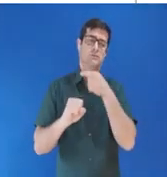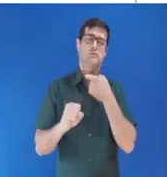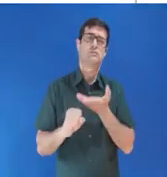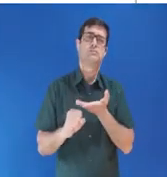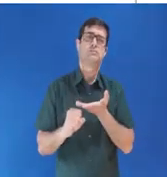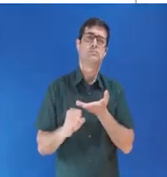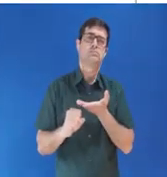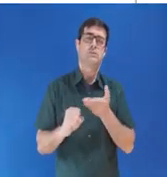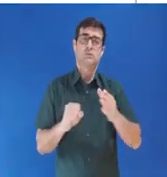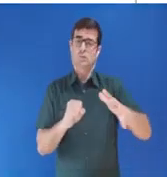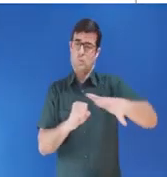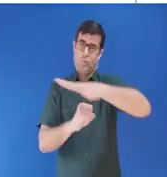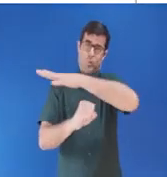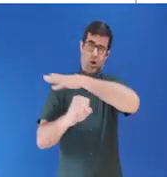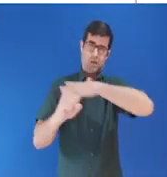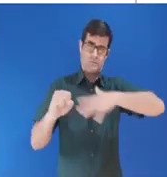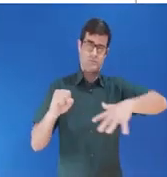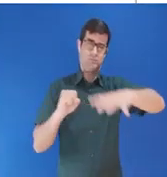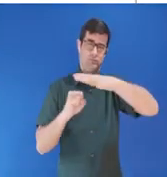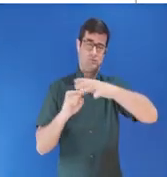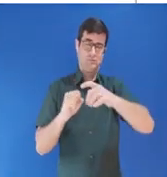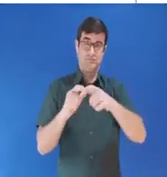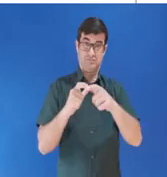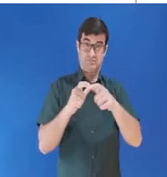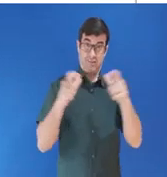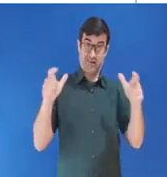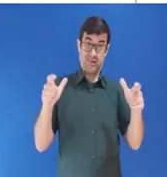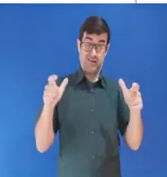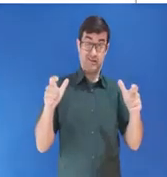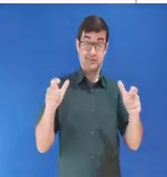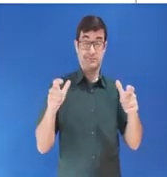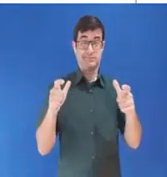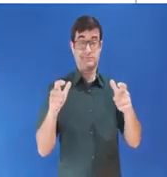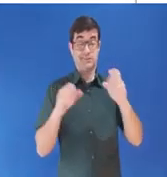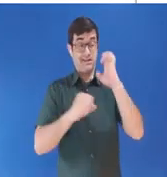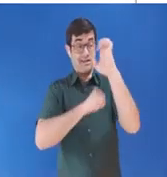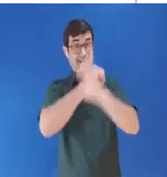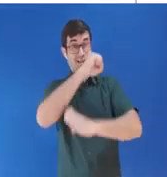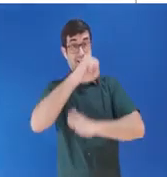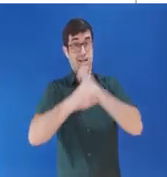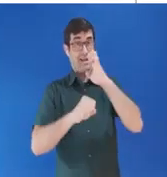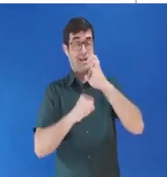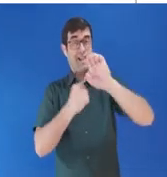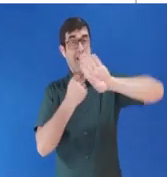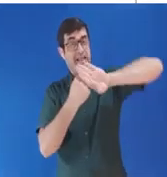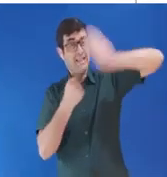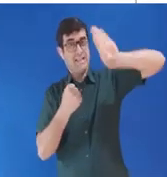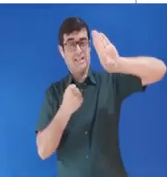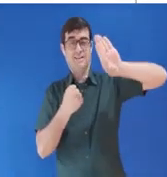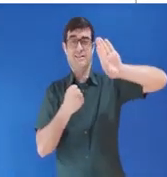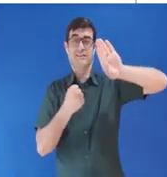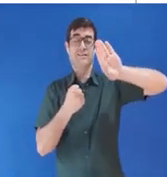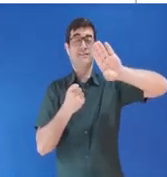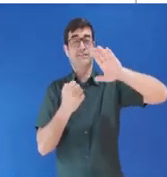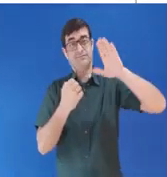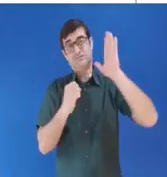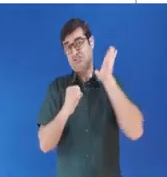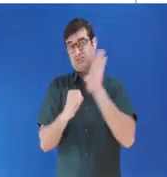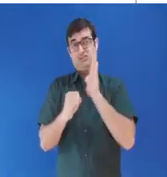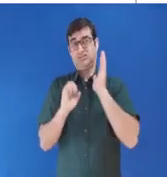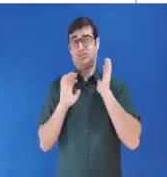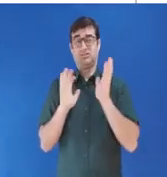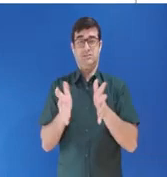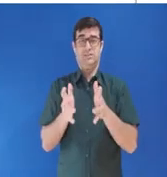num átomo grande, isso diminui a repulsão entre os próprios elétrons que já estão ali. Então, imagine no caso